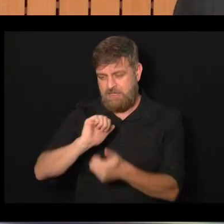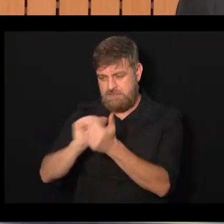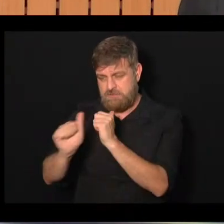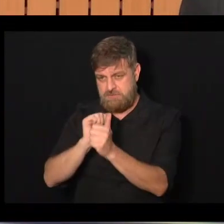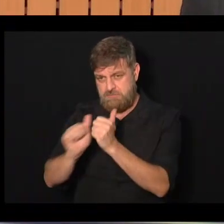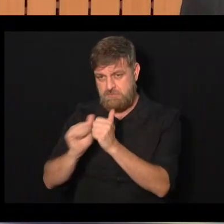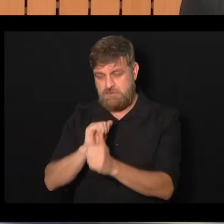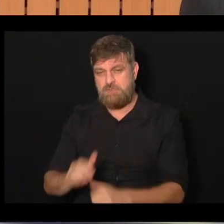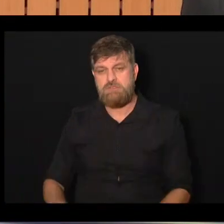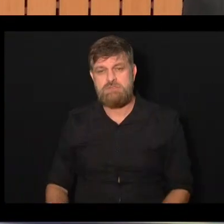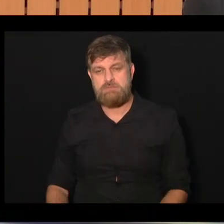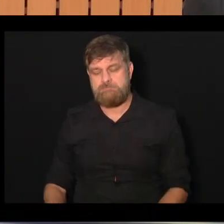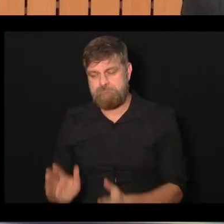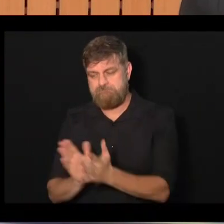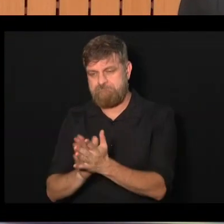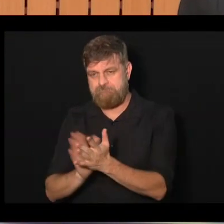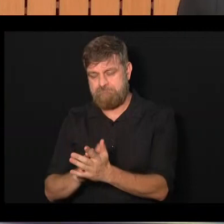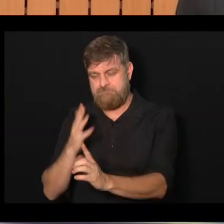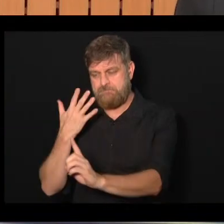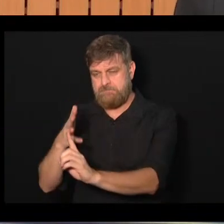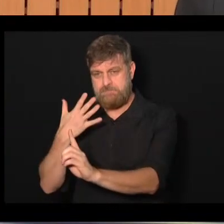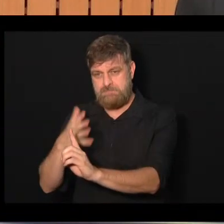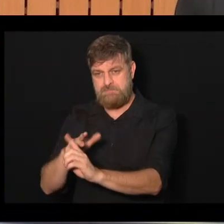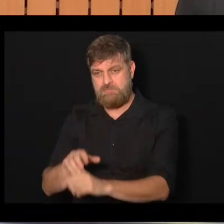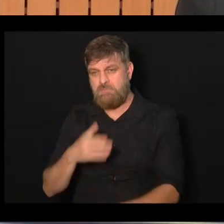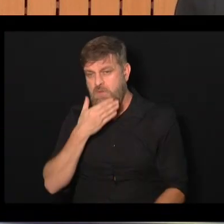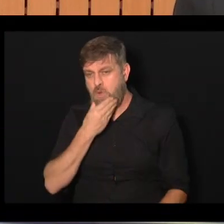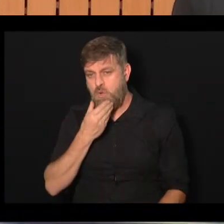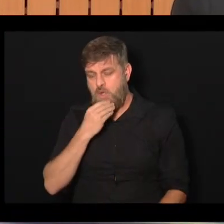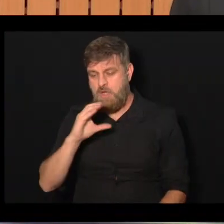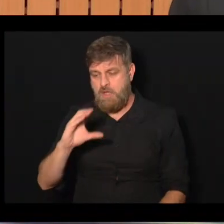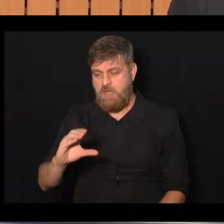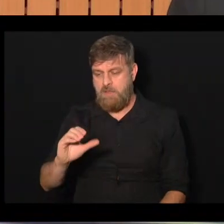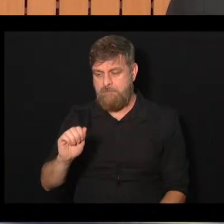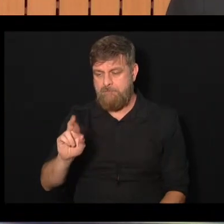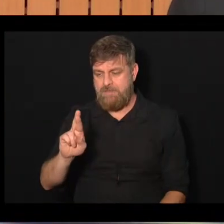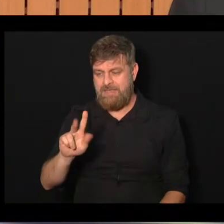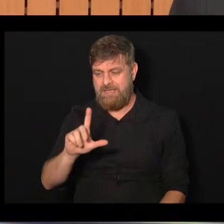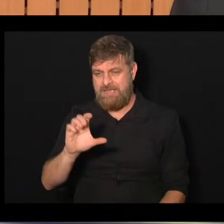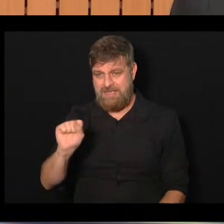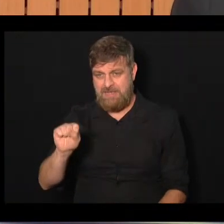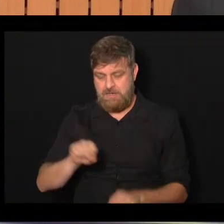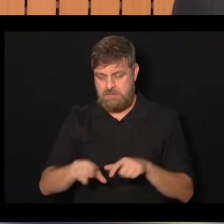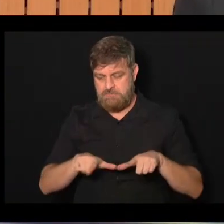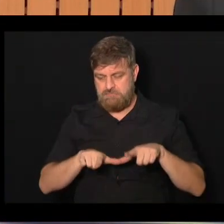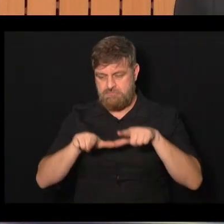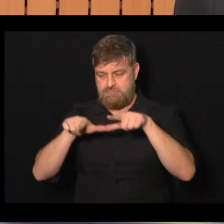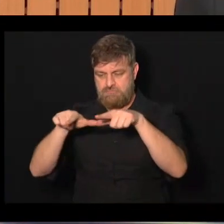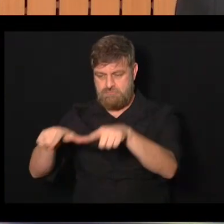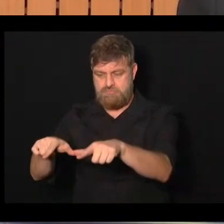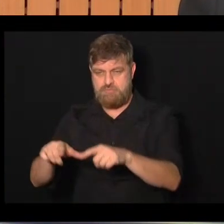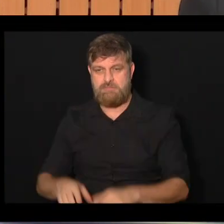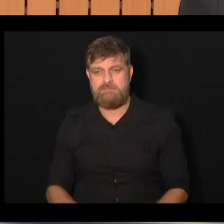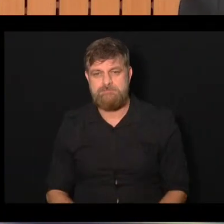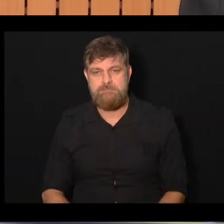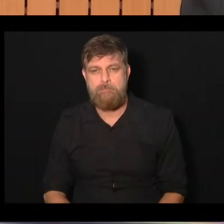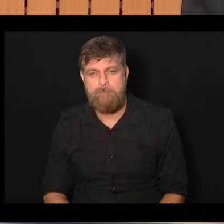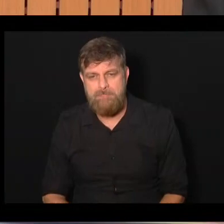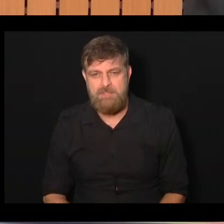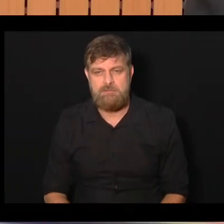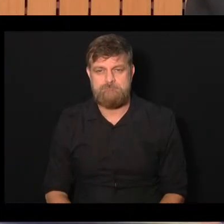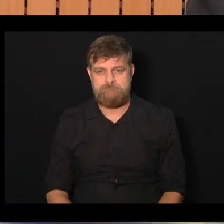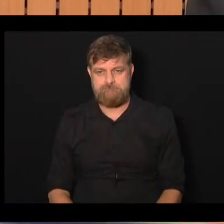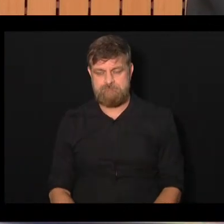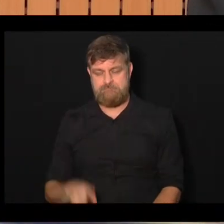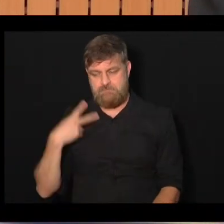esportivo Sérgio José Salvucci a Carlos Barbosa de Oliveira em data diversa da prevista da resolução número